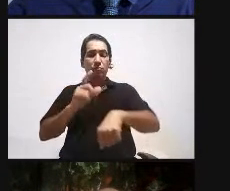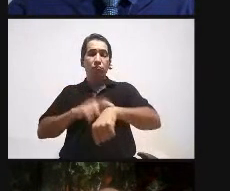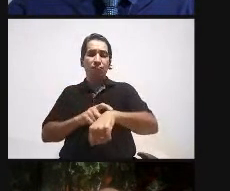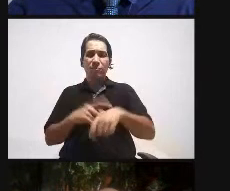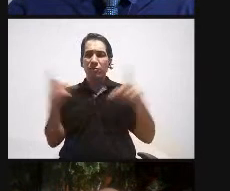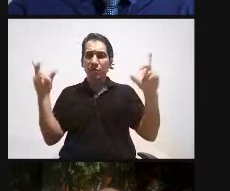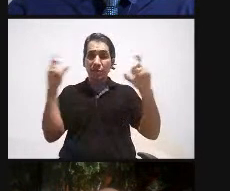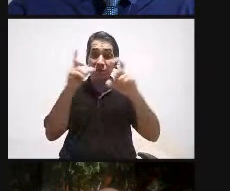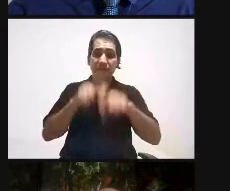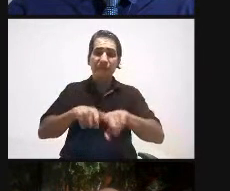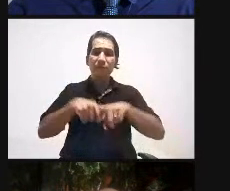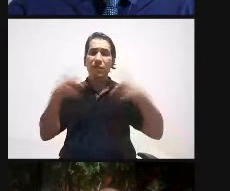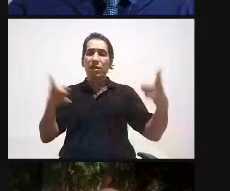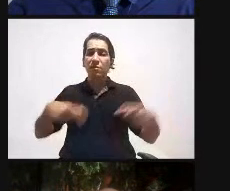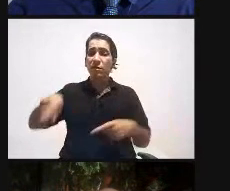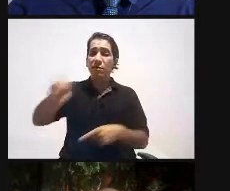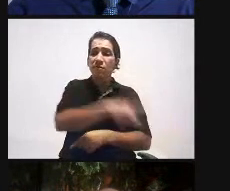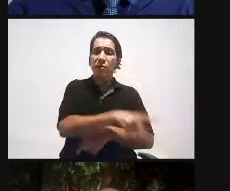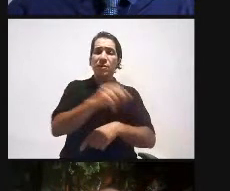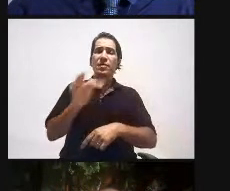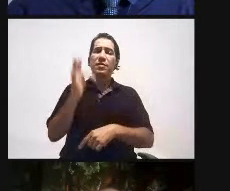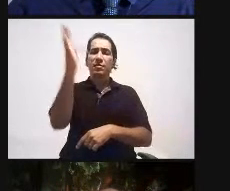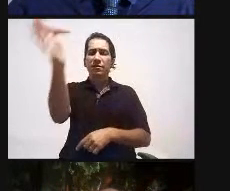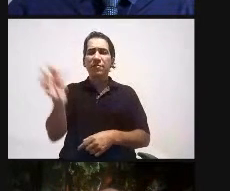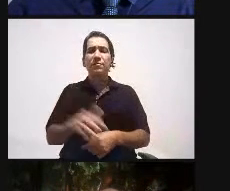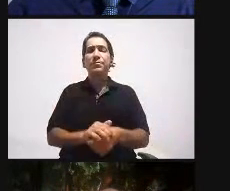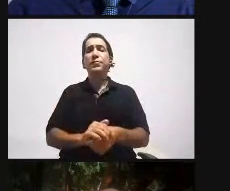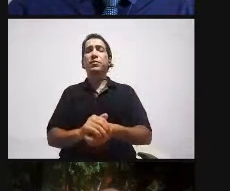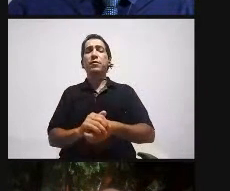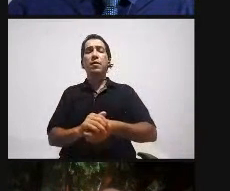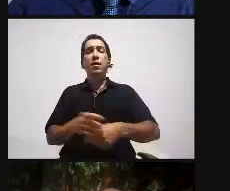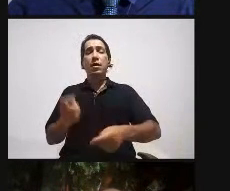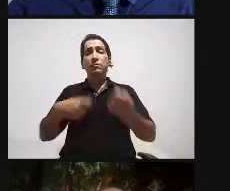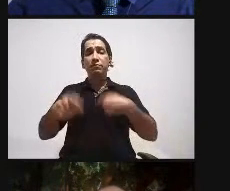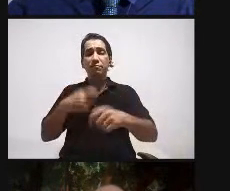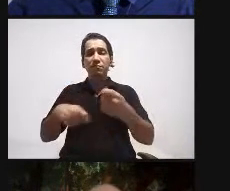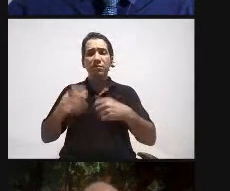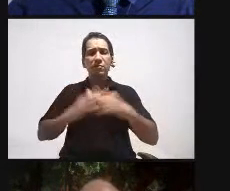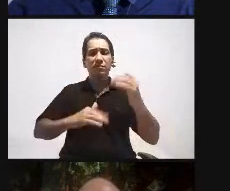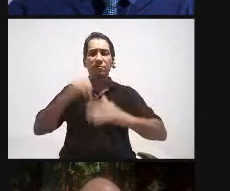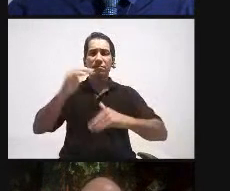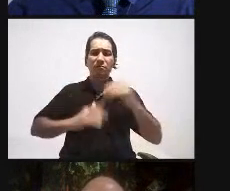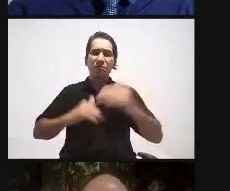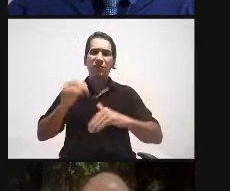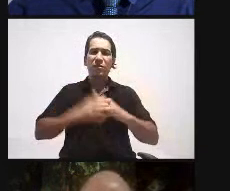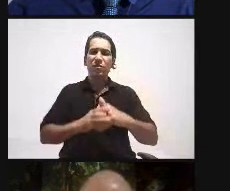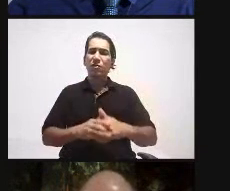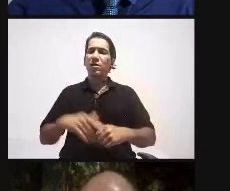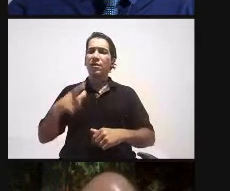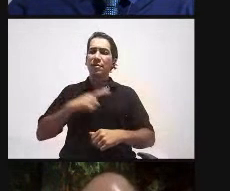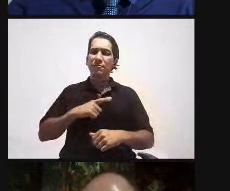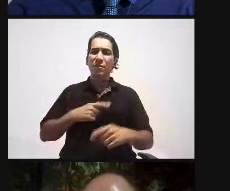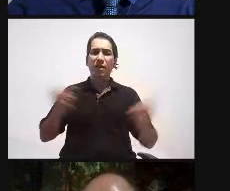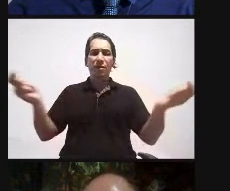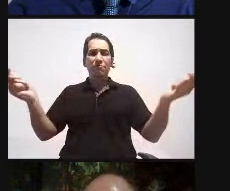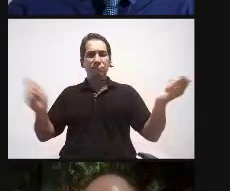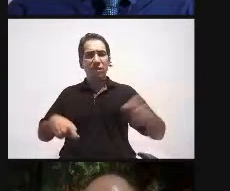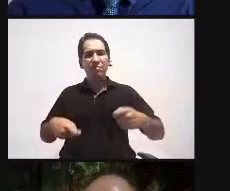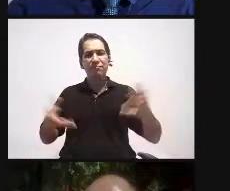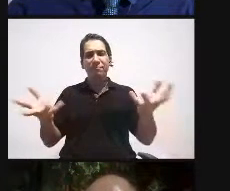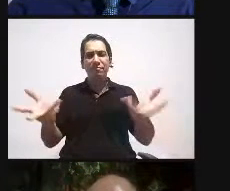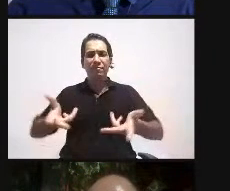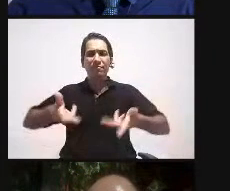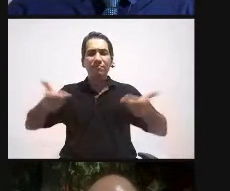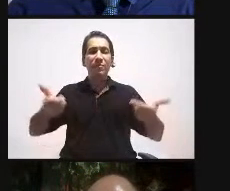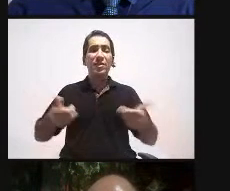administrador diferenciado e que vai exigir outras habilidades que não exigidas anteriormente. Fui estudante